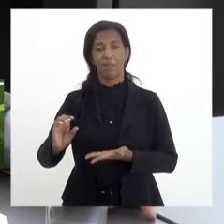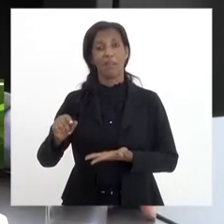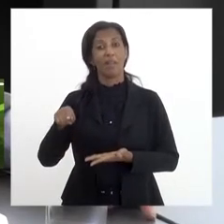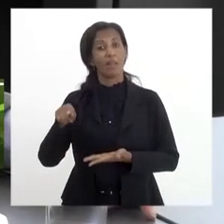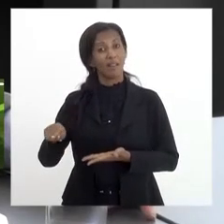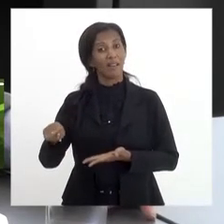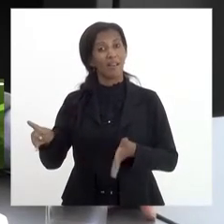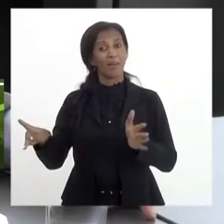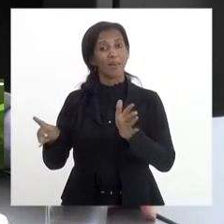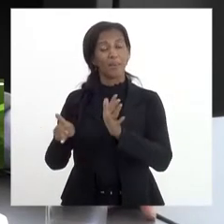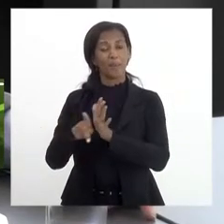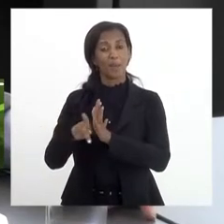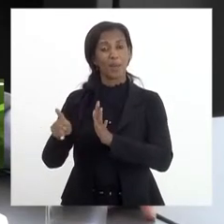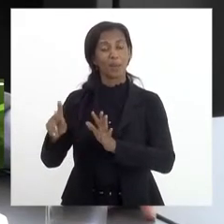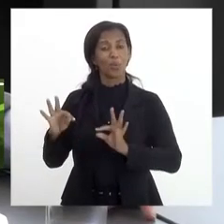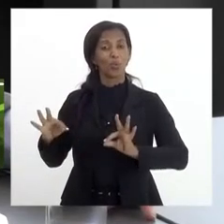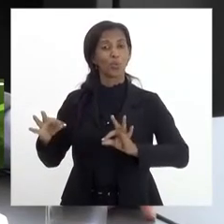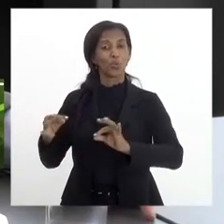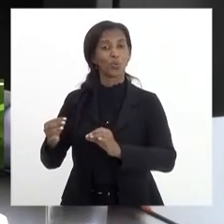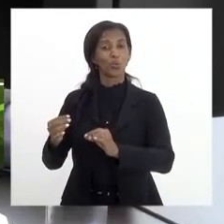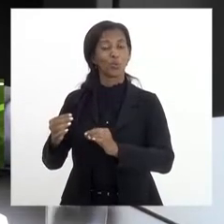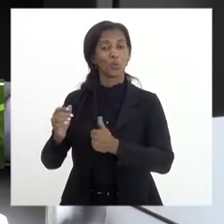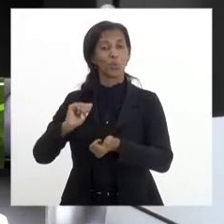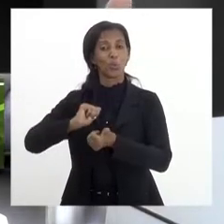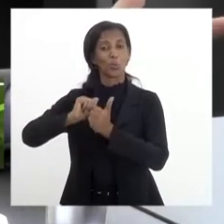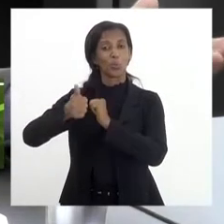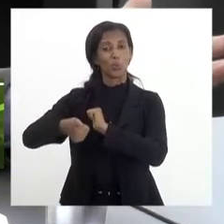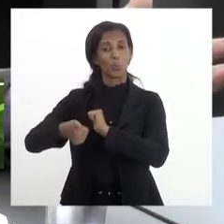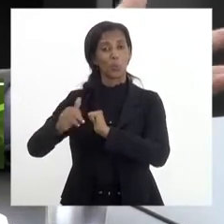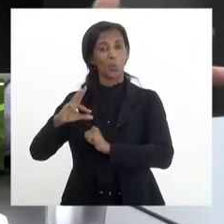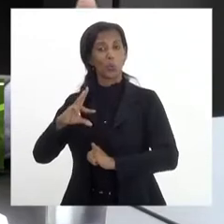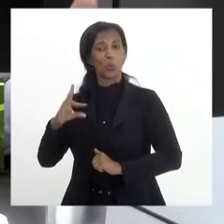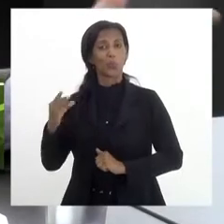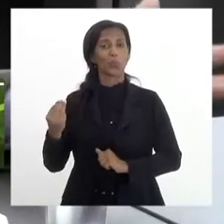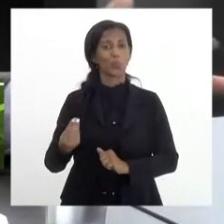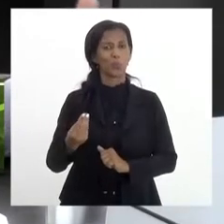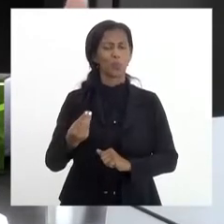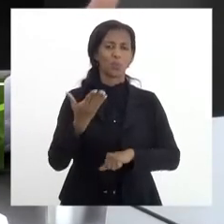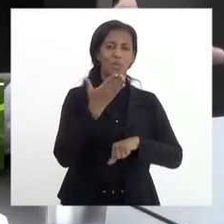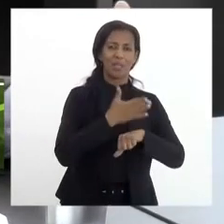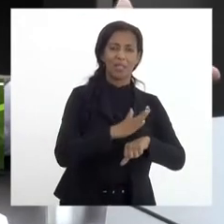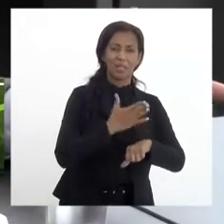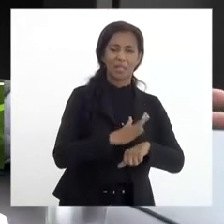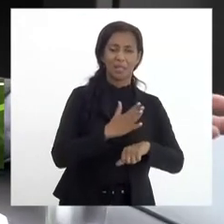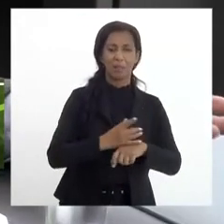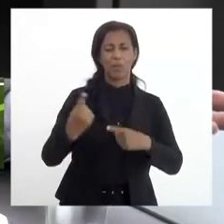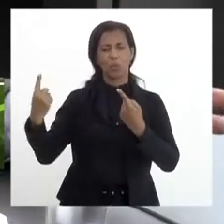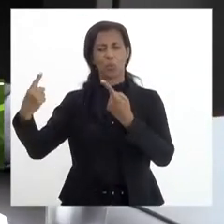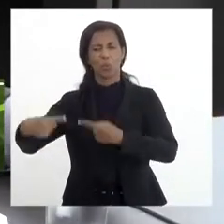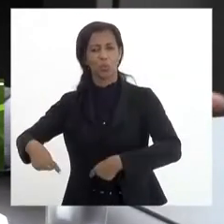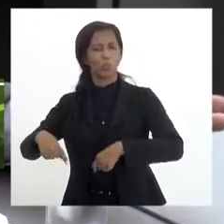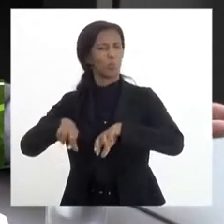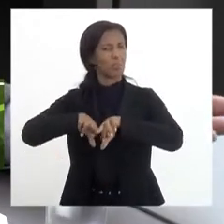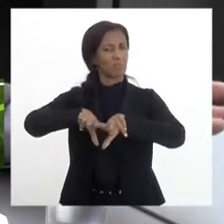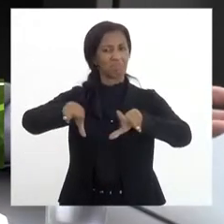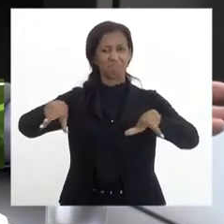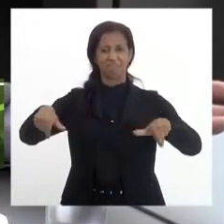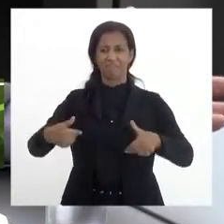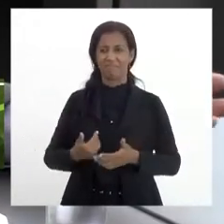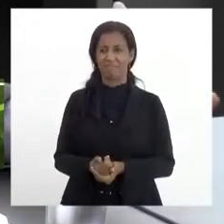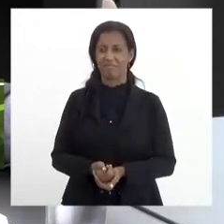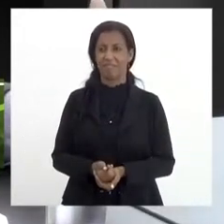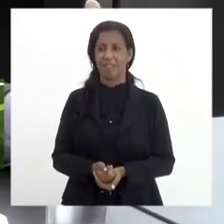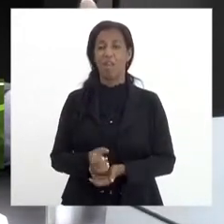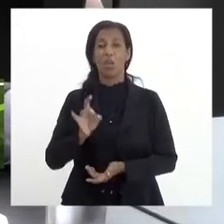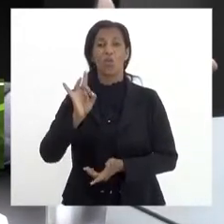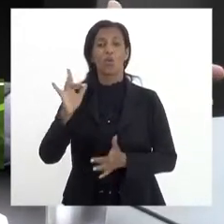atletas olímpicos e paralímpicos nas suas fases de treinamento, disputas, etc. Não bastaria